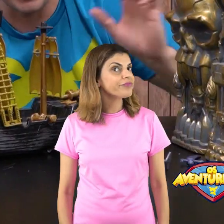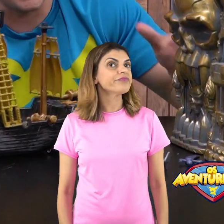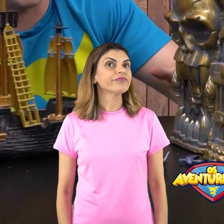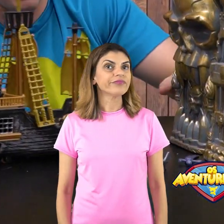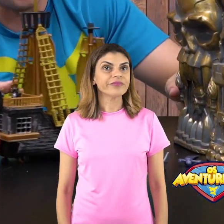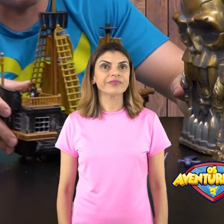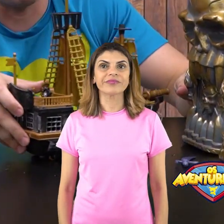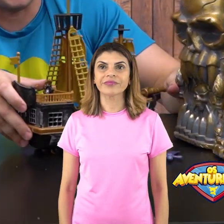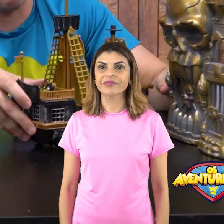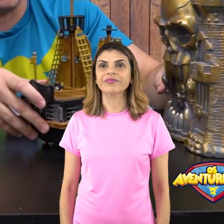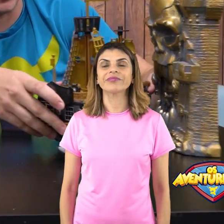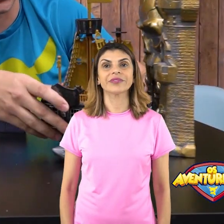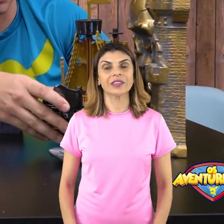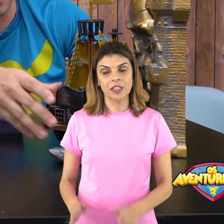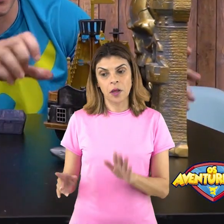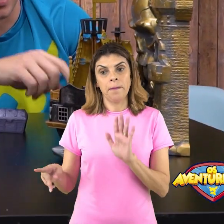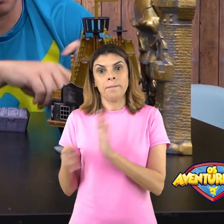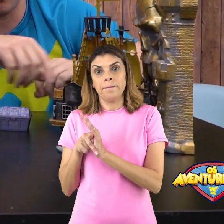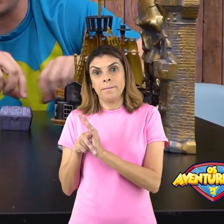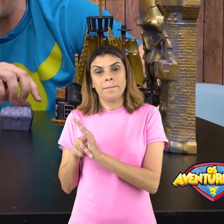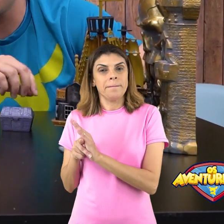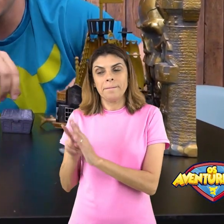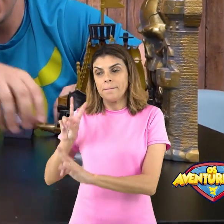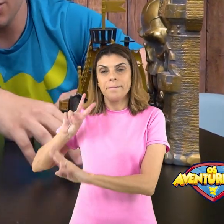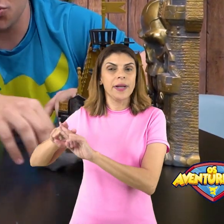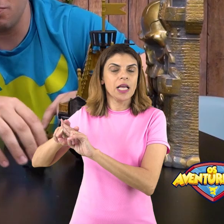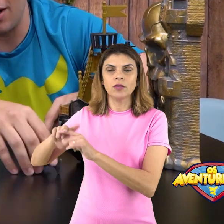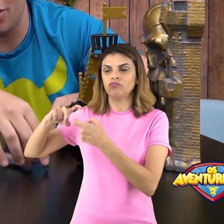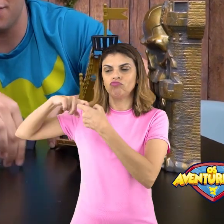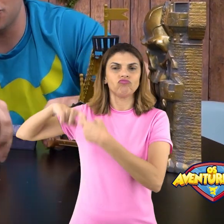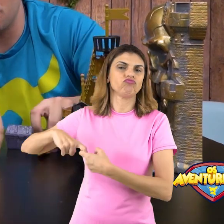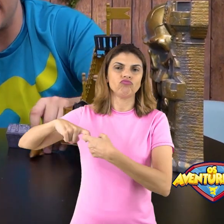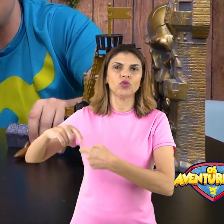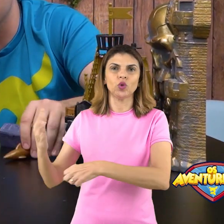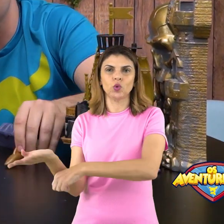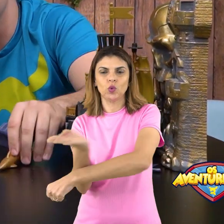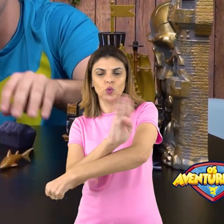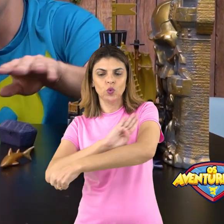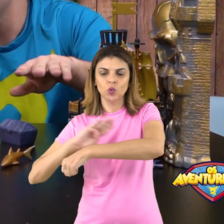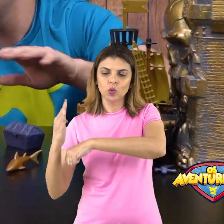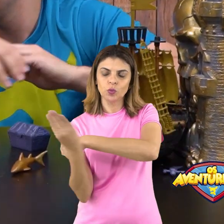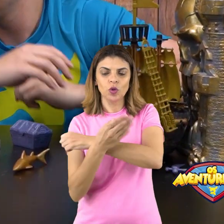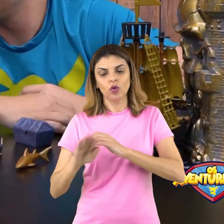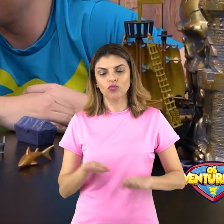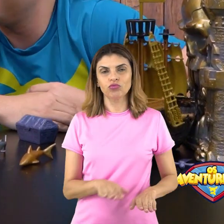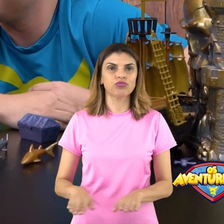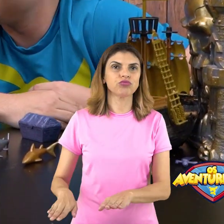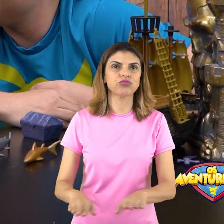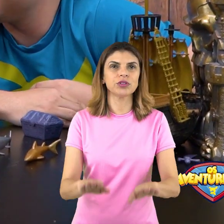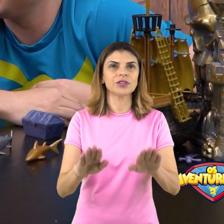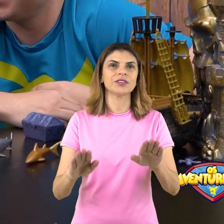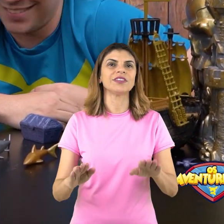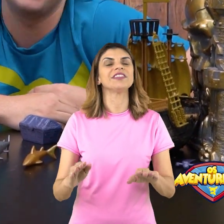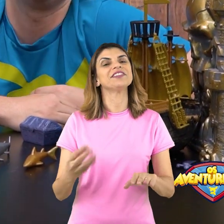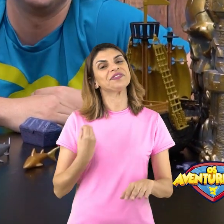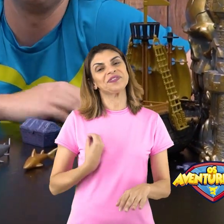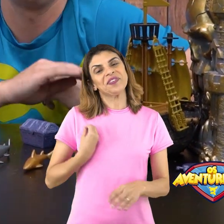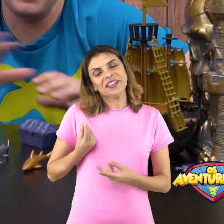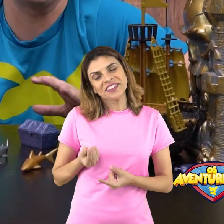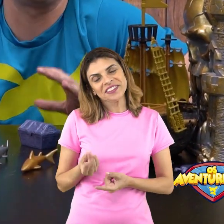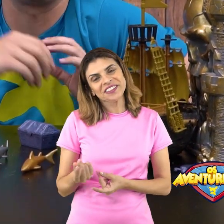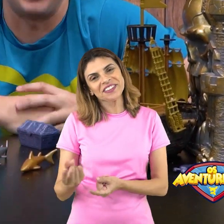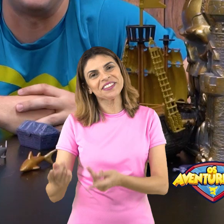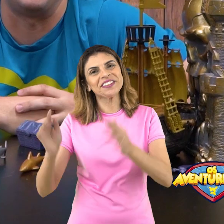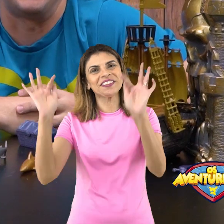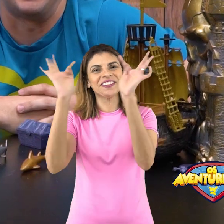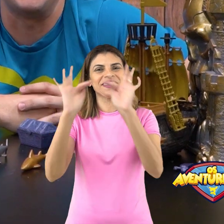Poxa. E esse barco vai ficar preso aqui pra sempre, ancorado, e os tubarões vão dominar tudo. E assim os tubarões viveram felizes pra sempre.